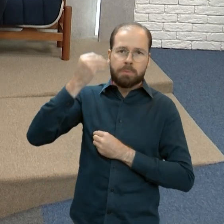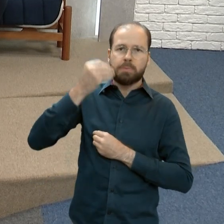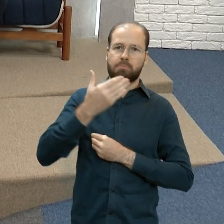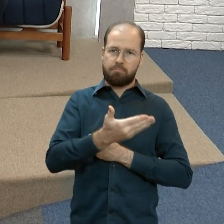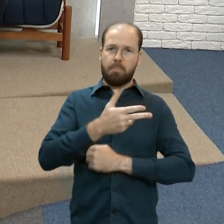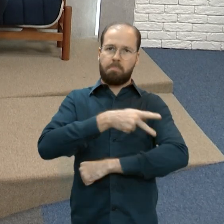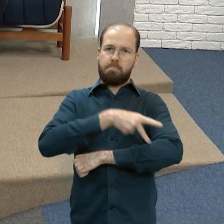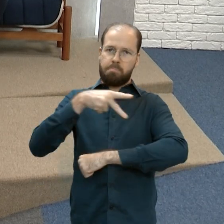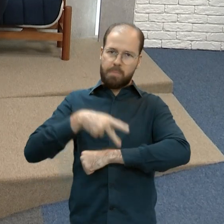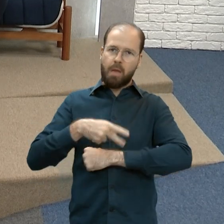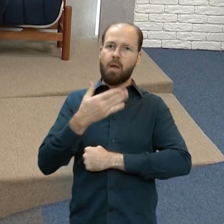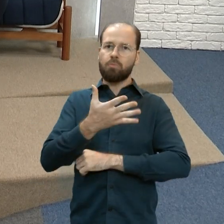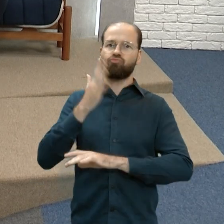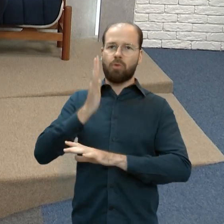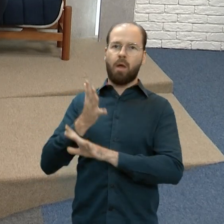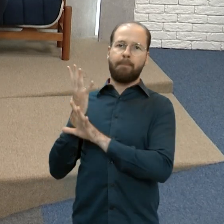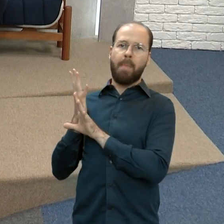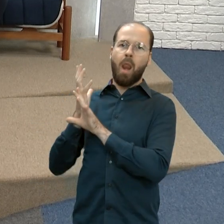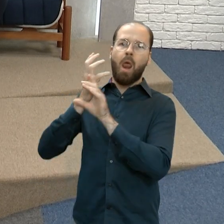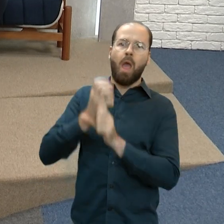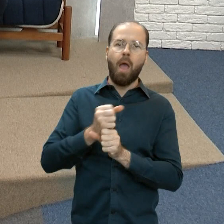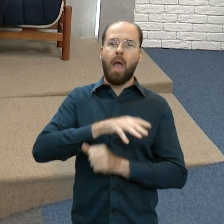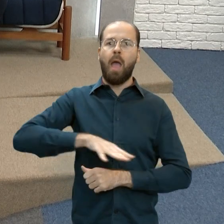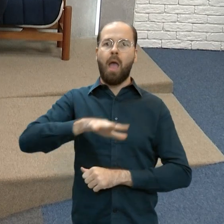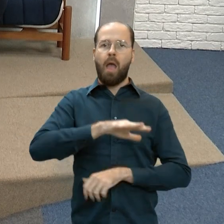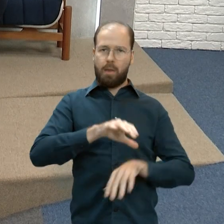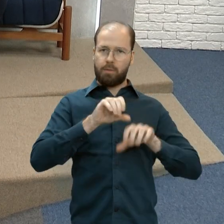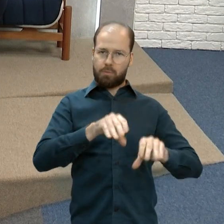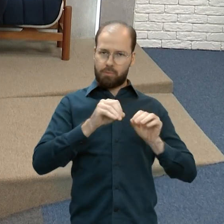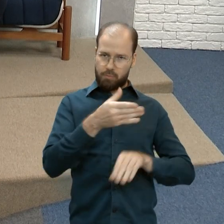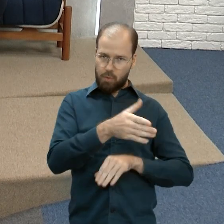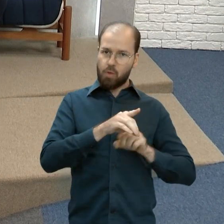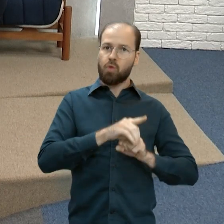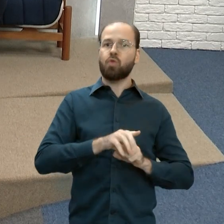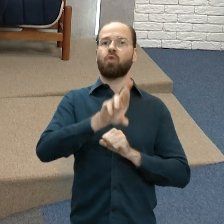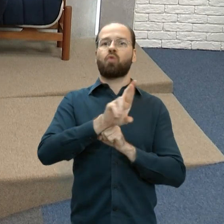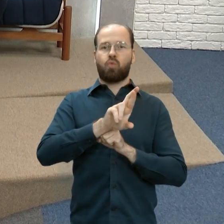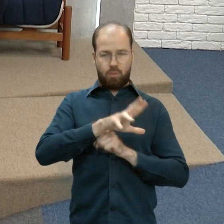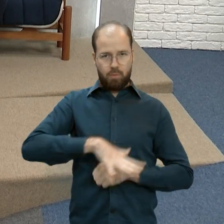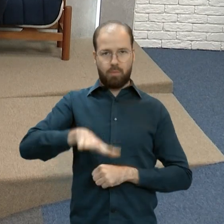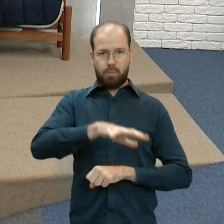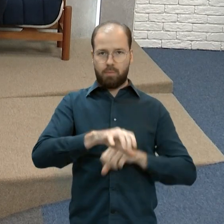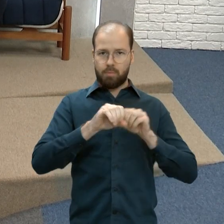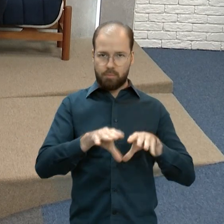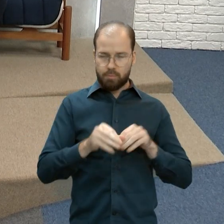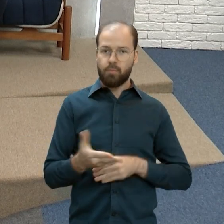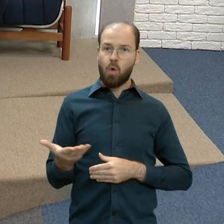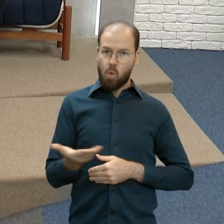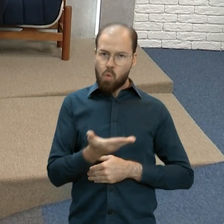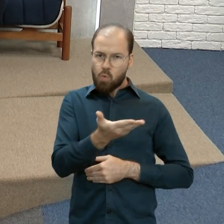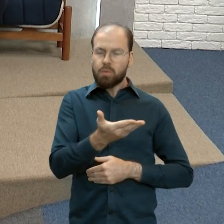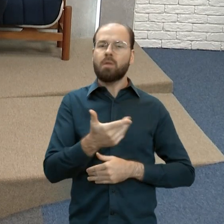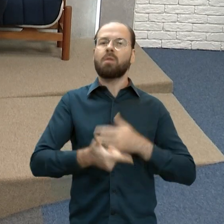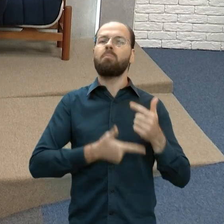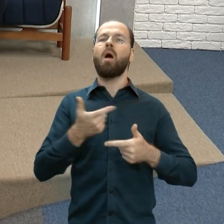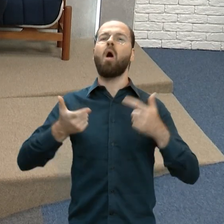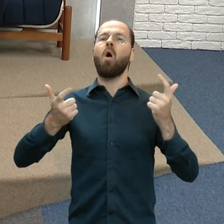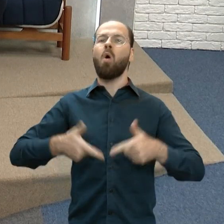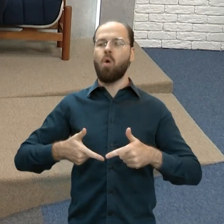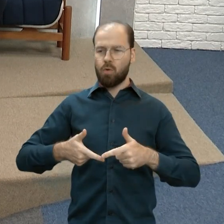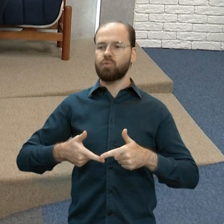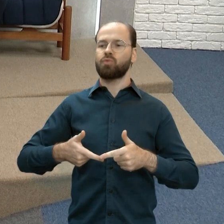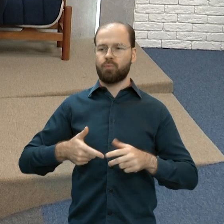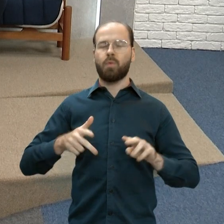com toda a formação voltada à educação, doutora em educação inclusive. Hoje a senhora trabalha na UEG. Isso.